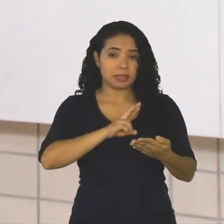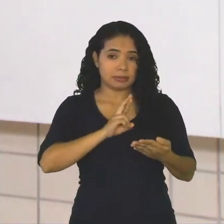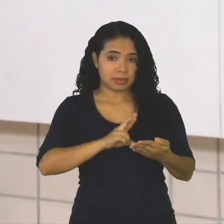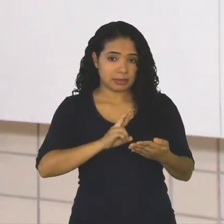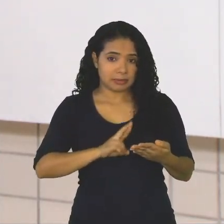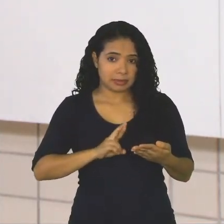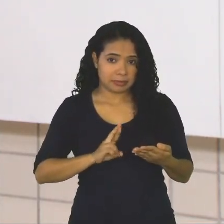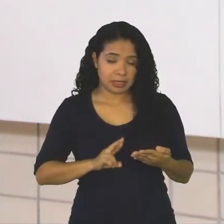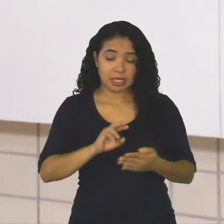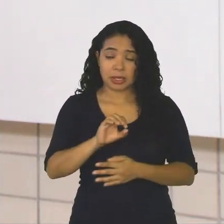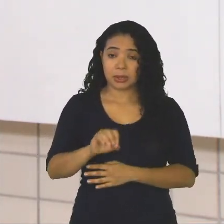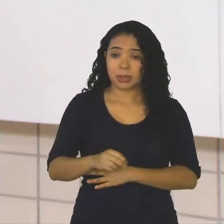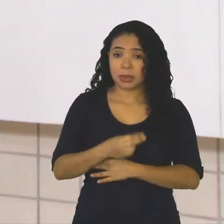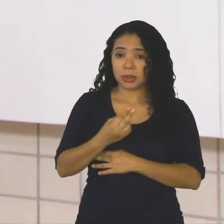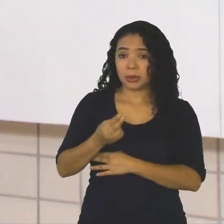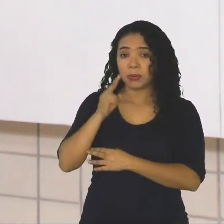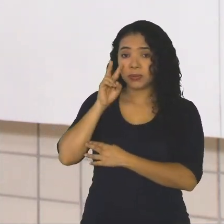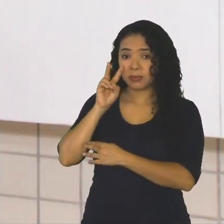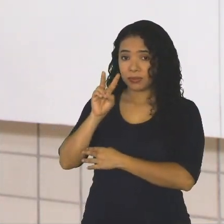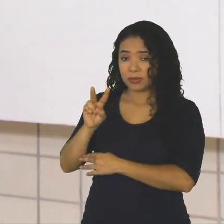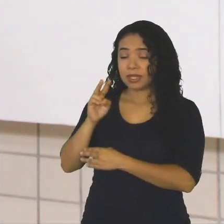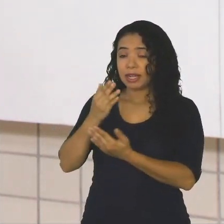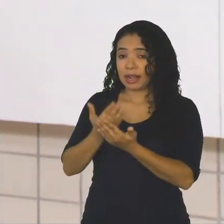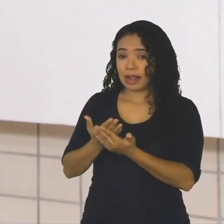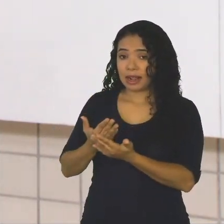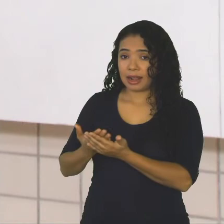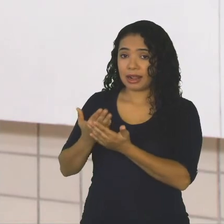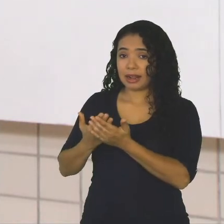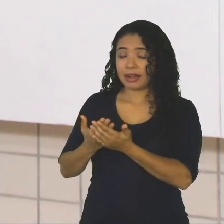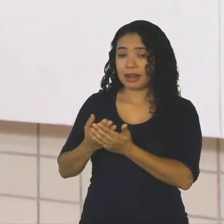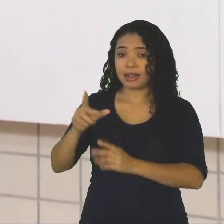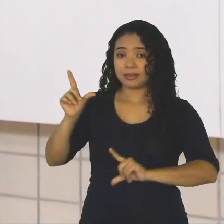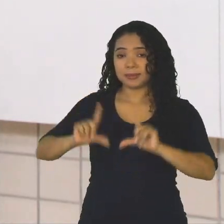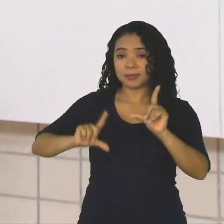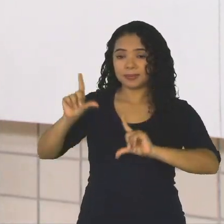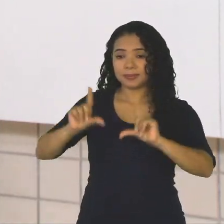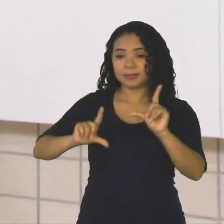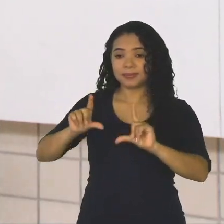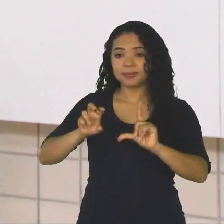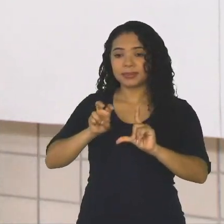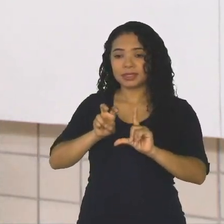estão ou assistir também às aulas no canal aberto